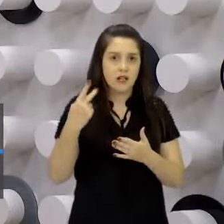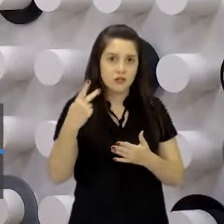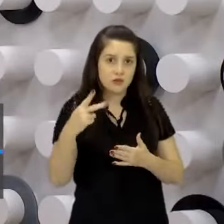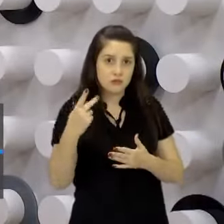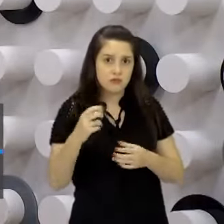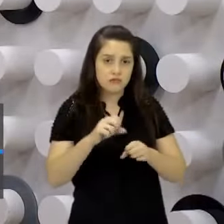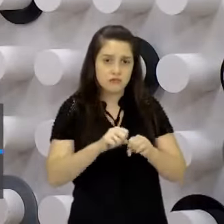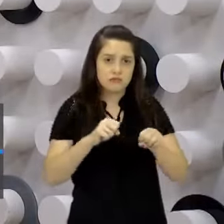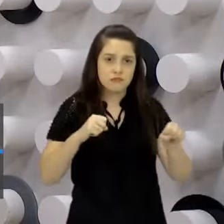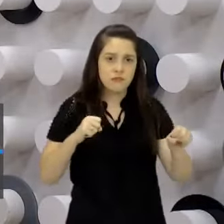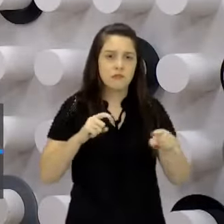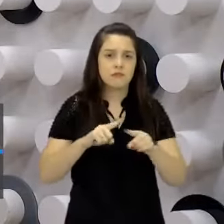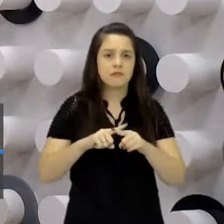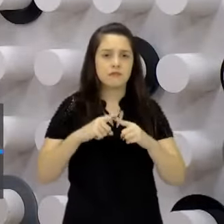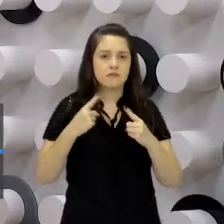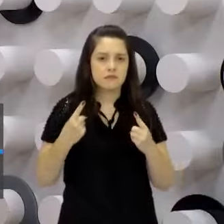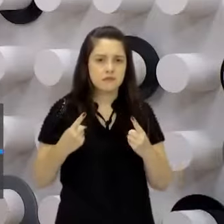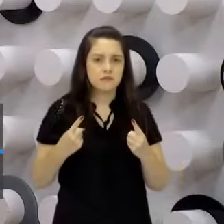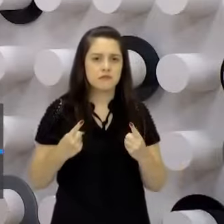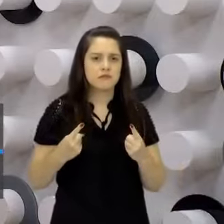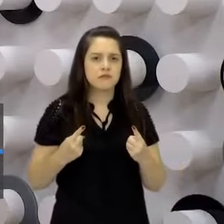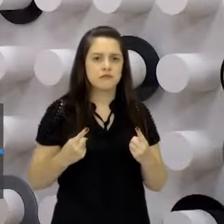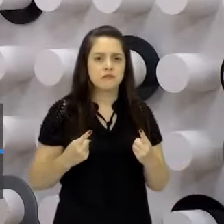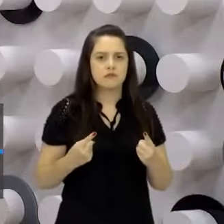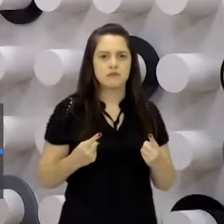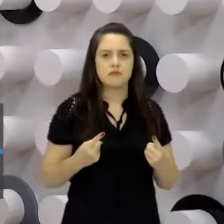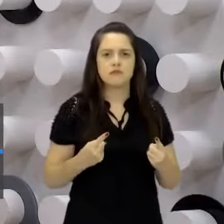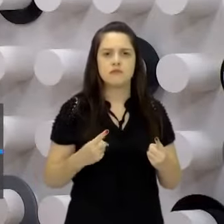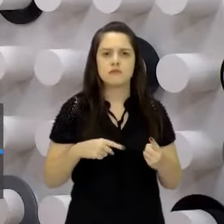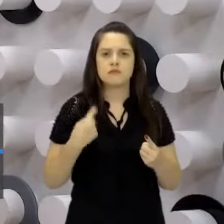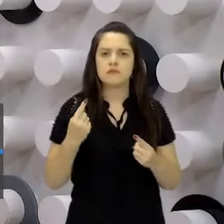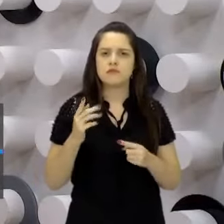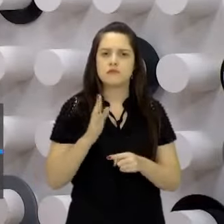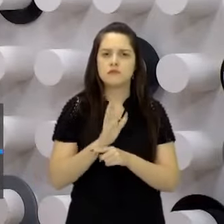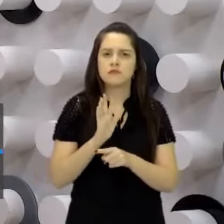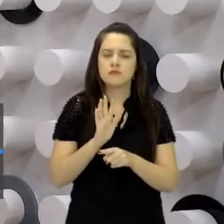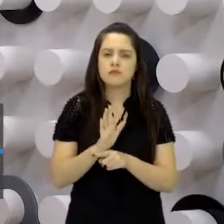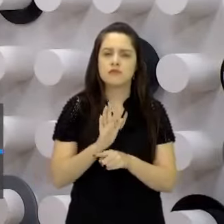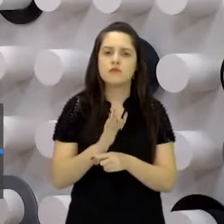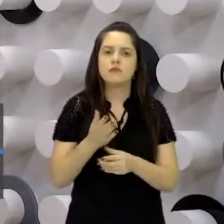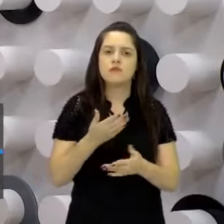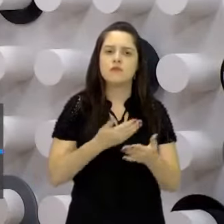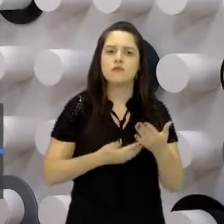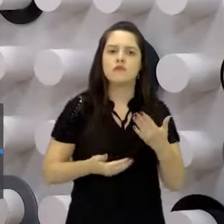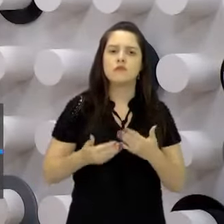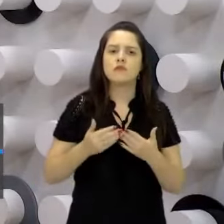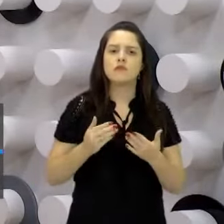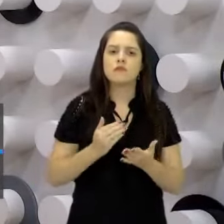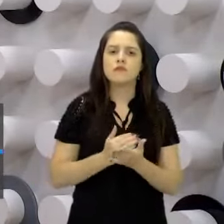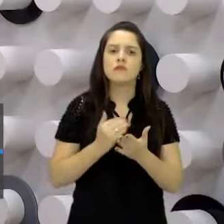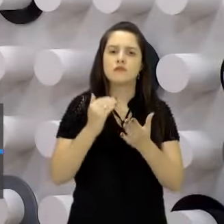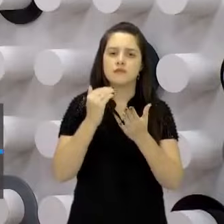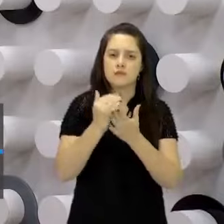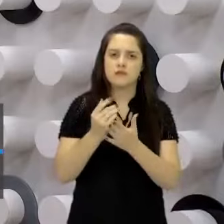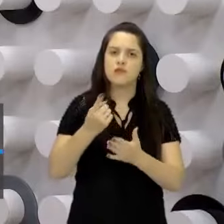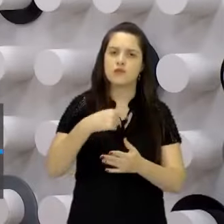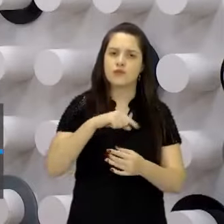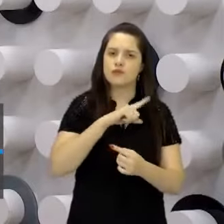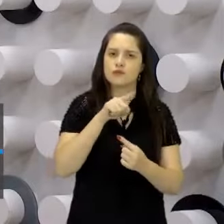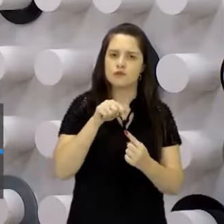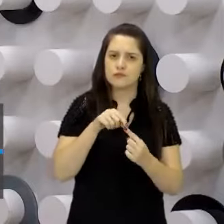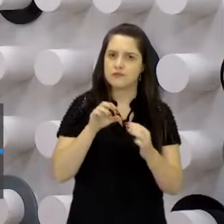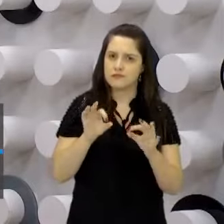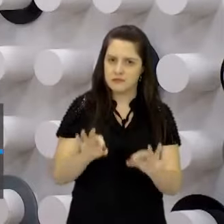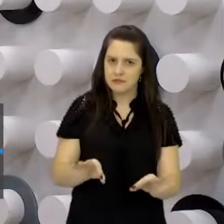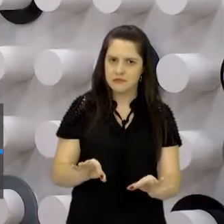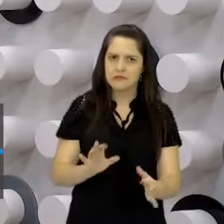superpoderes, mas elas nos ajudam, nos auxiliam a conseguir alcançar os nossos objetivos, tá